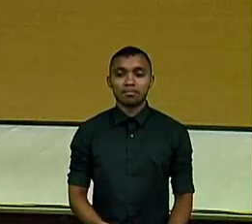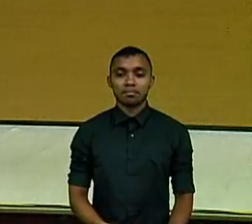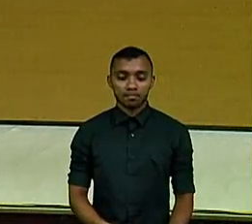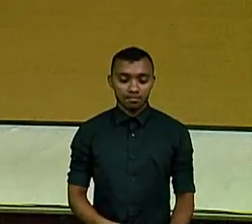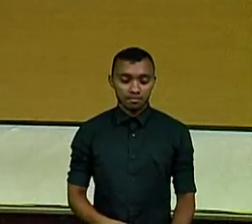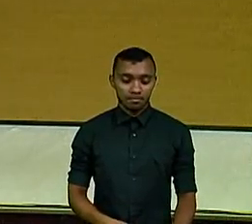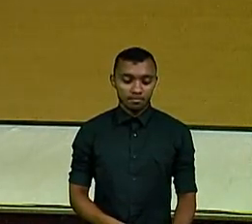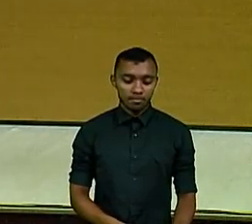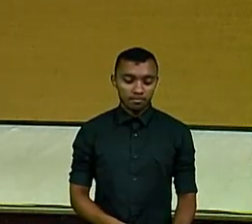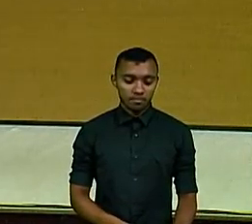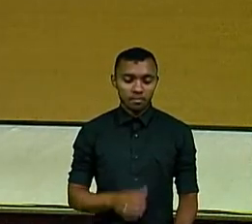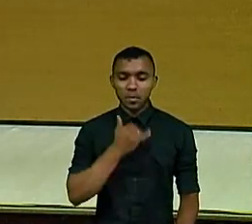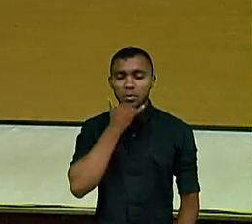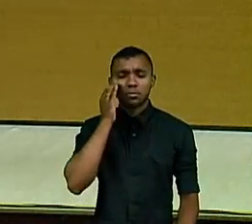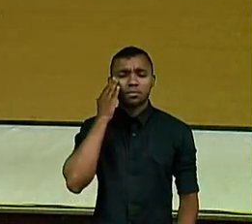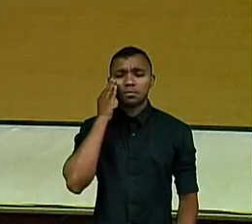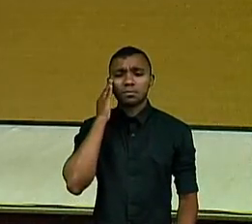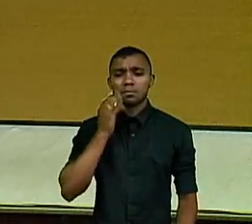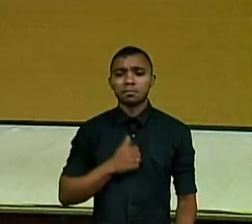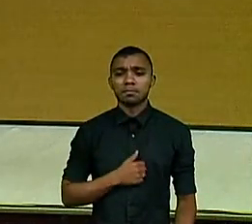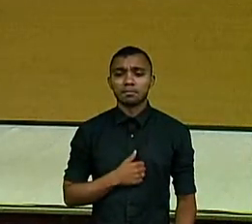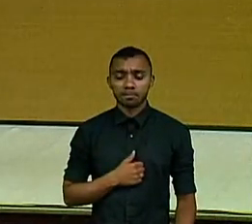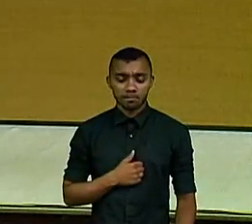agora eu não entendi não